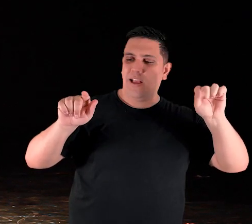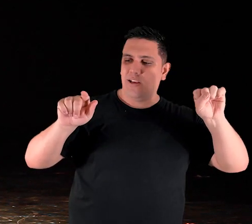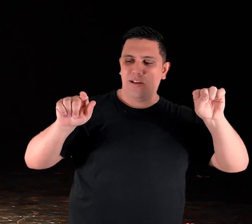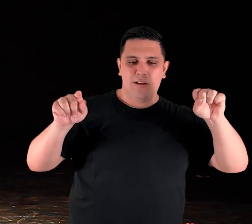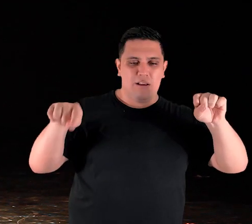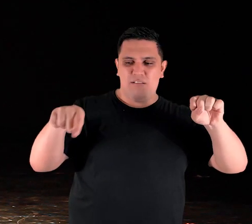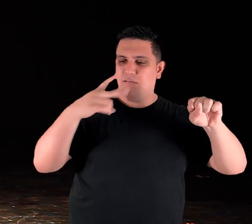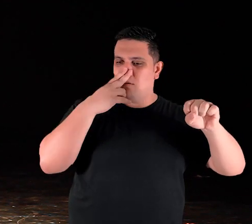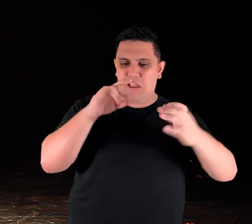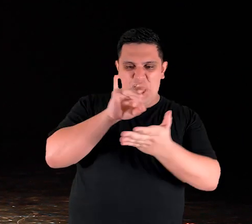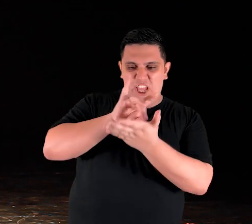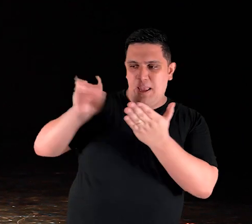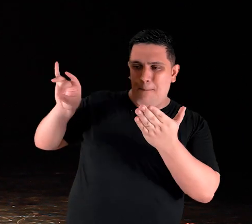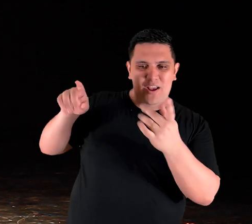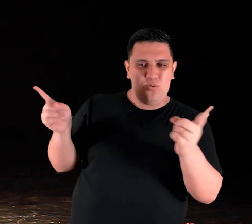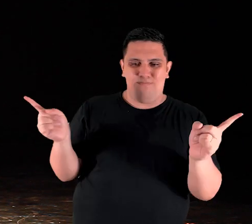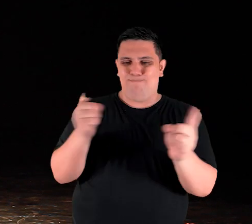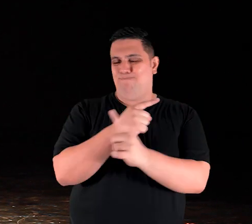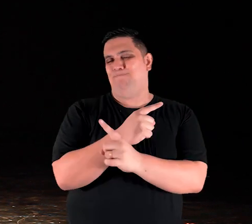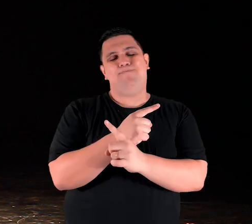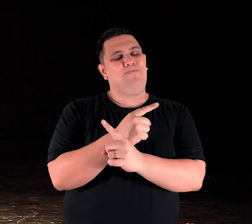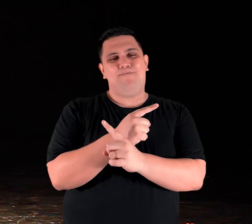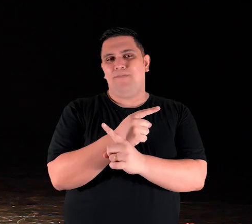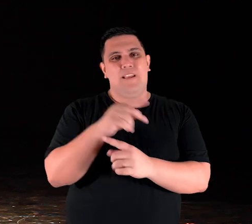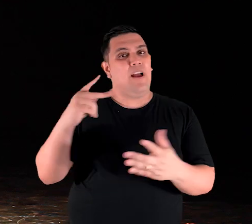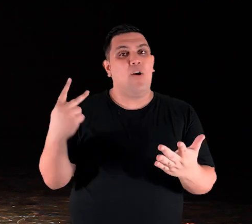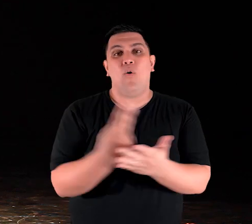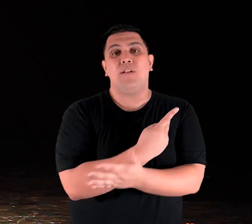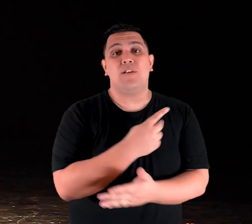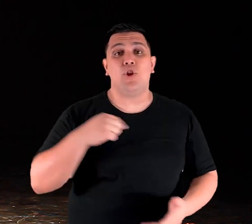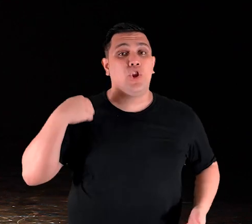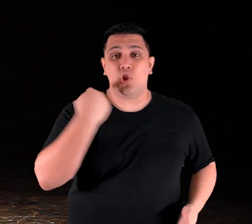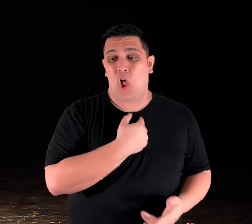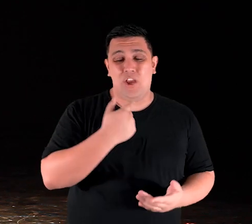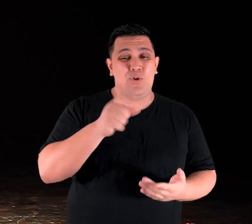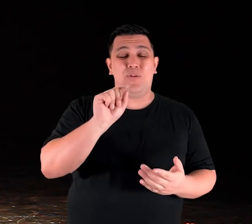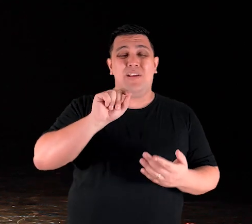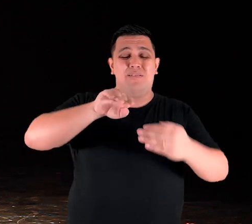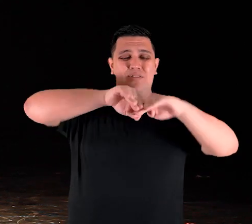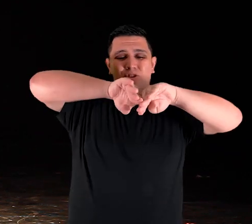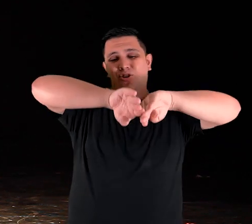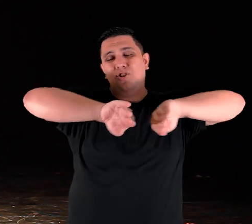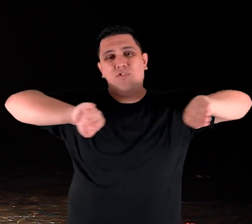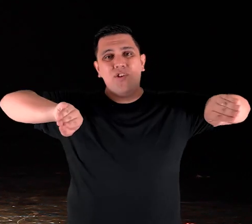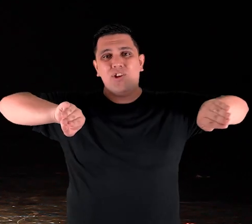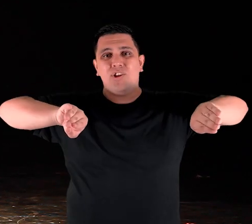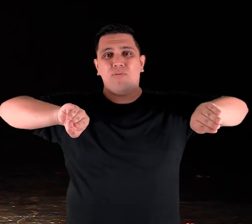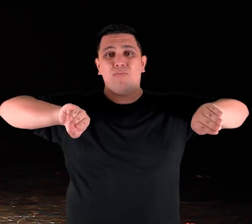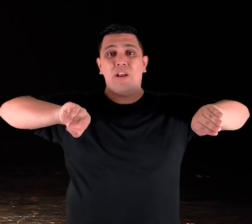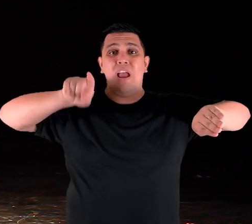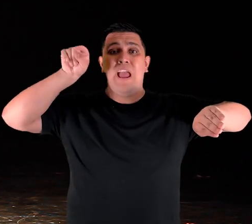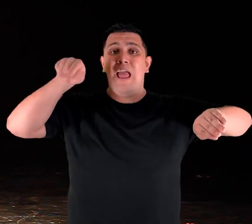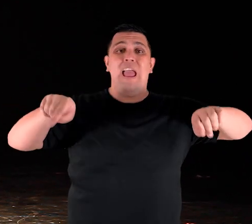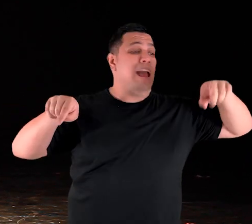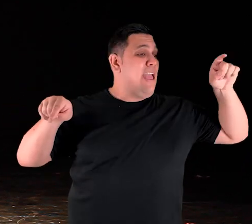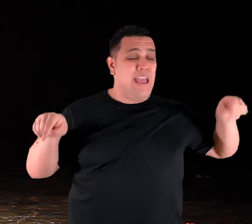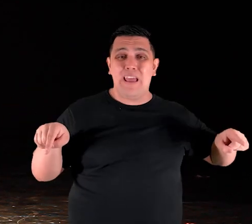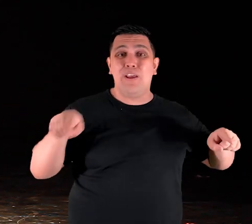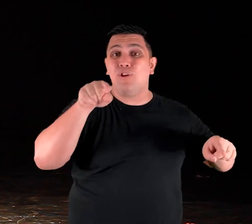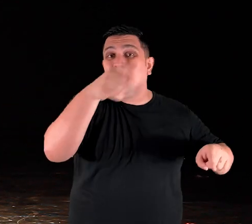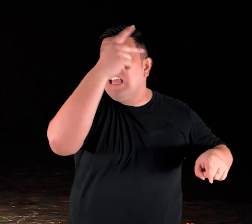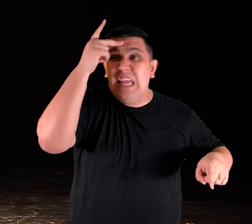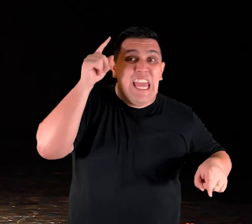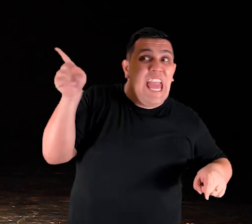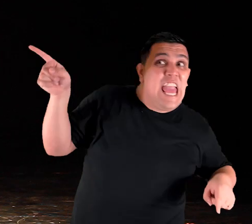Quando isso acontece, nós nos dividimos. E é isso que eles